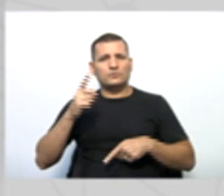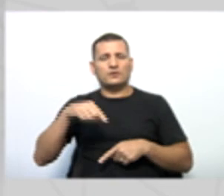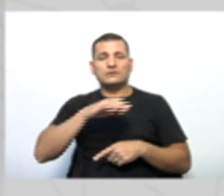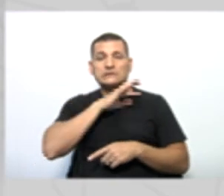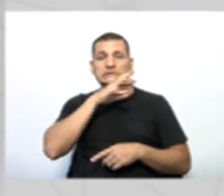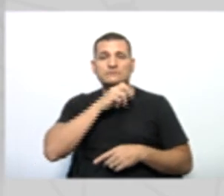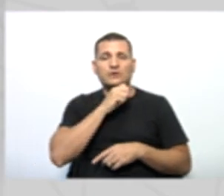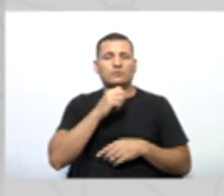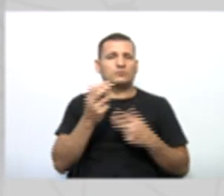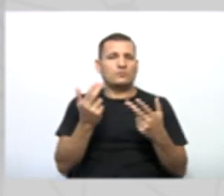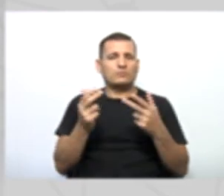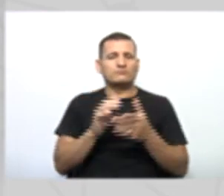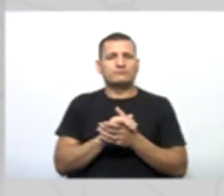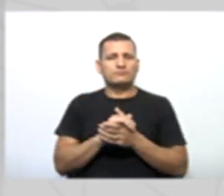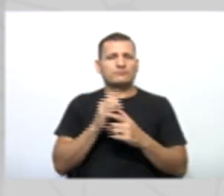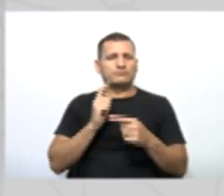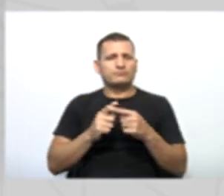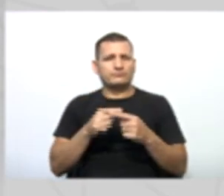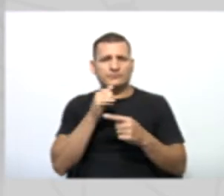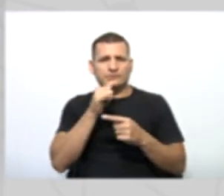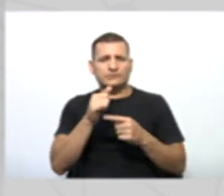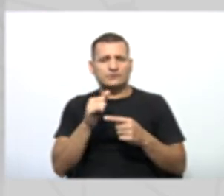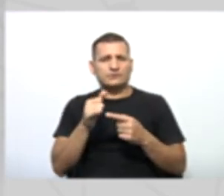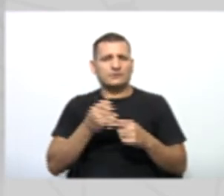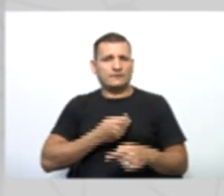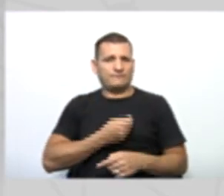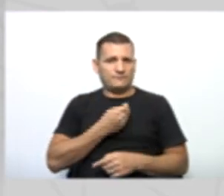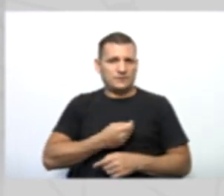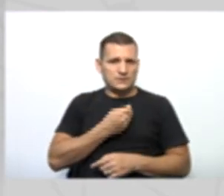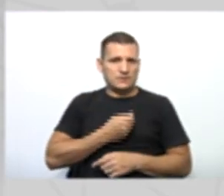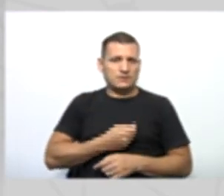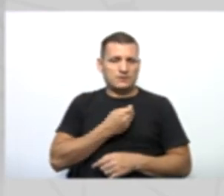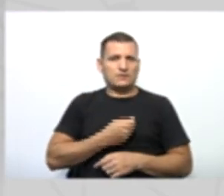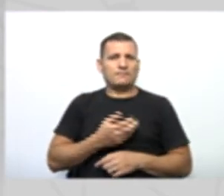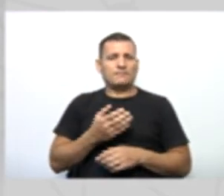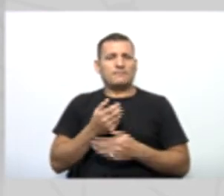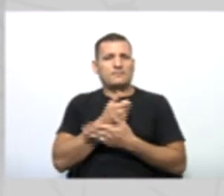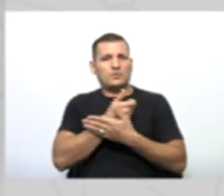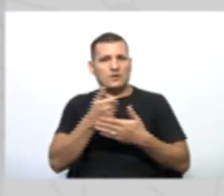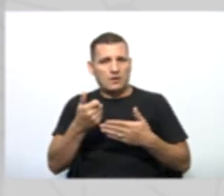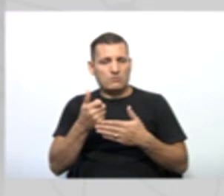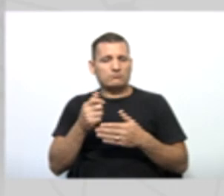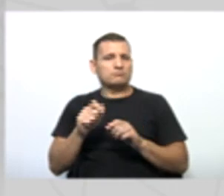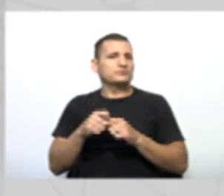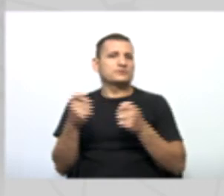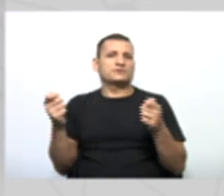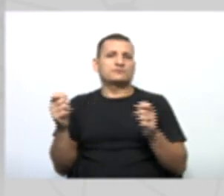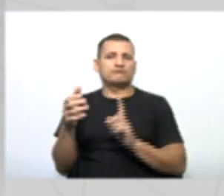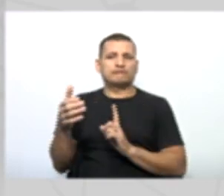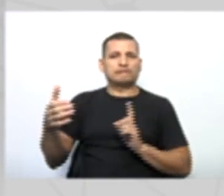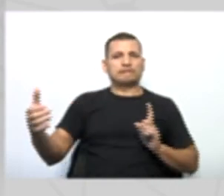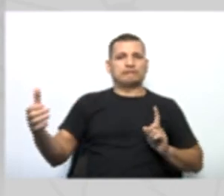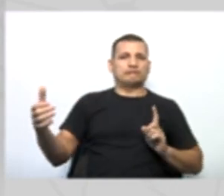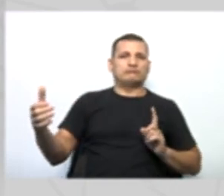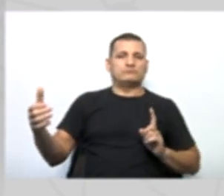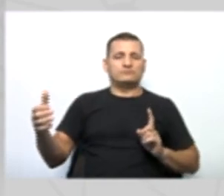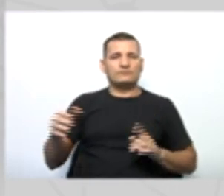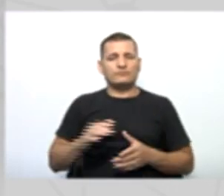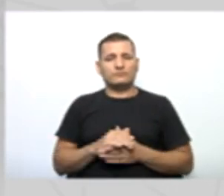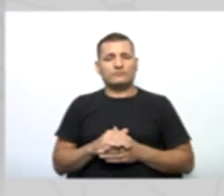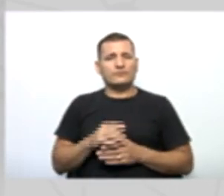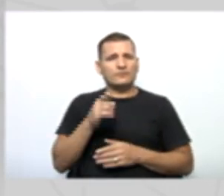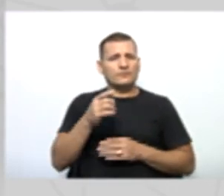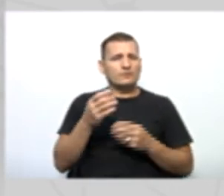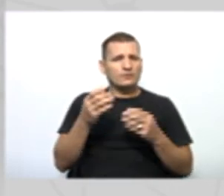moral como um indivíduo isolado. Isso na ética antiga, na ética grega. Então você só pode ter uma